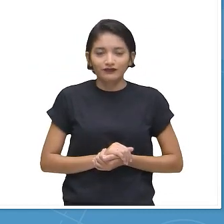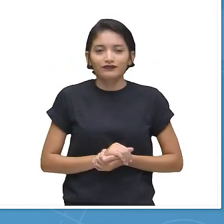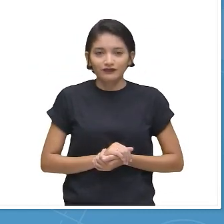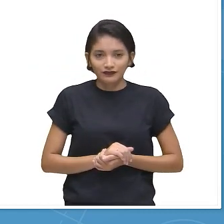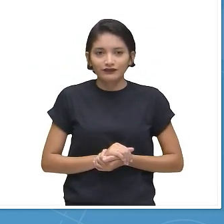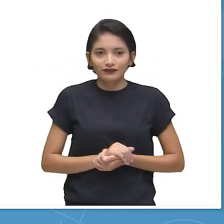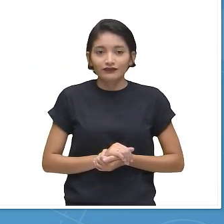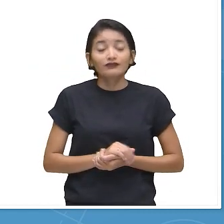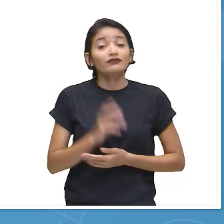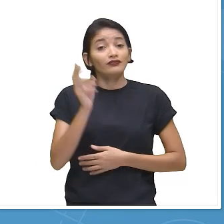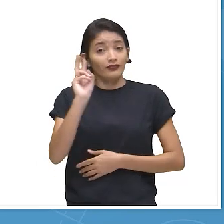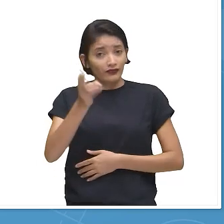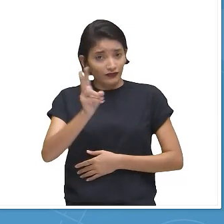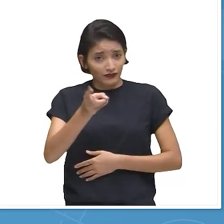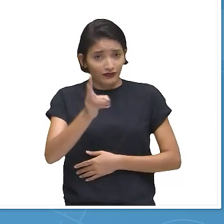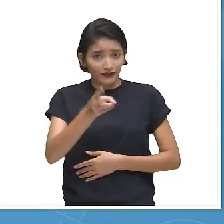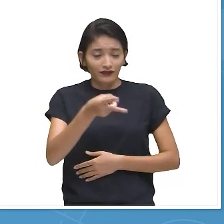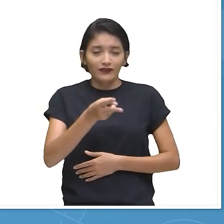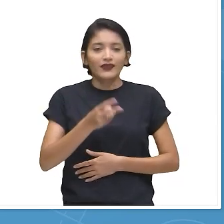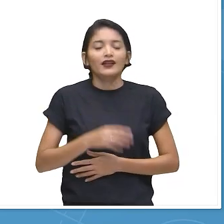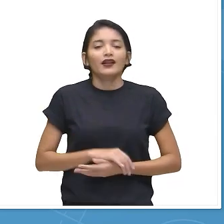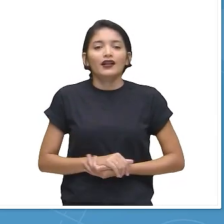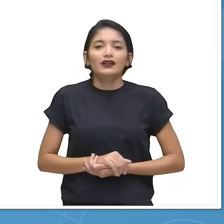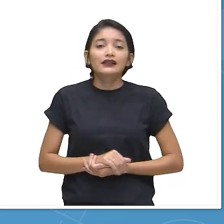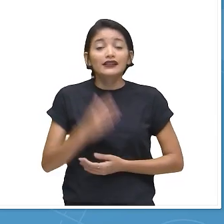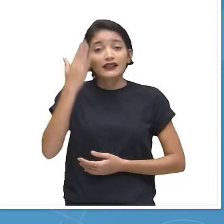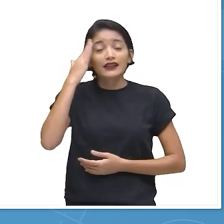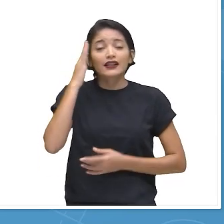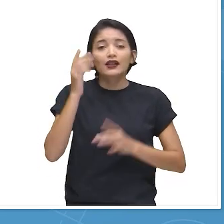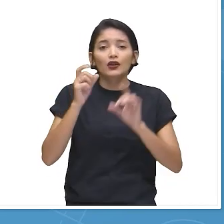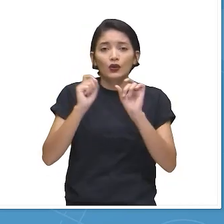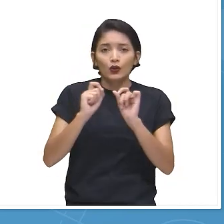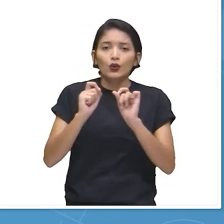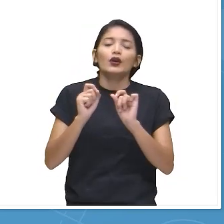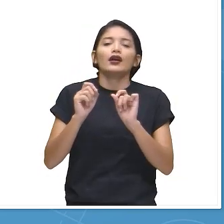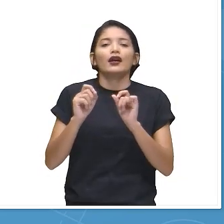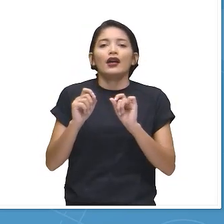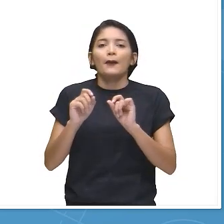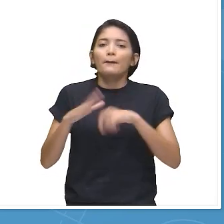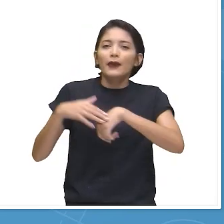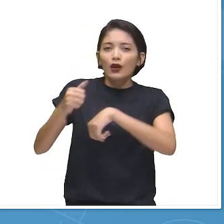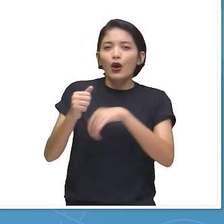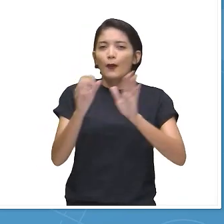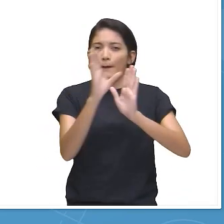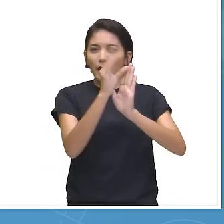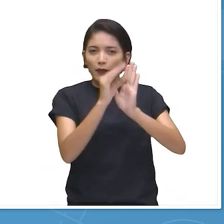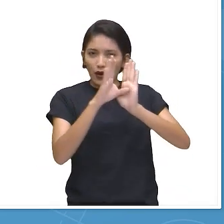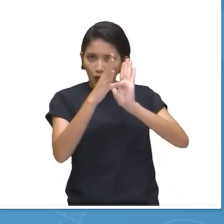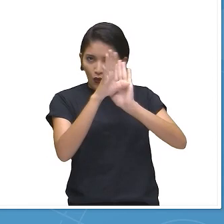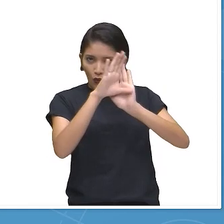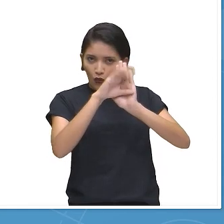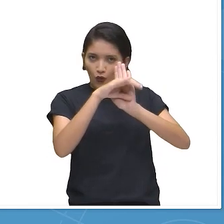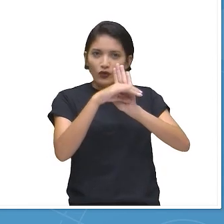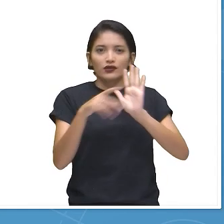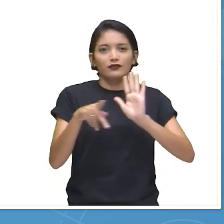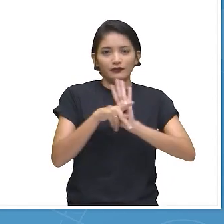Mas vamos dar continuidade para nós agora entendermos melhor este conceito das sílabas. Então, vamos